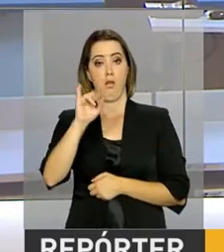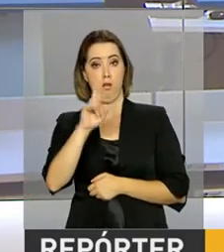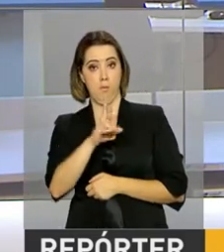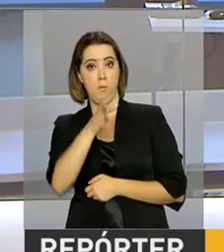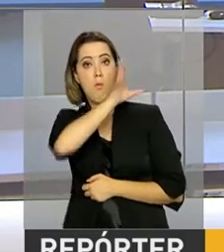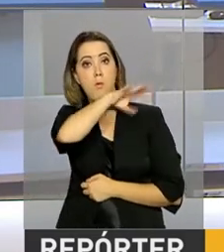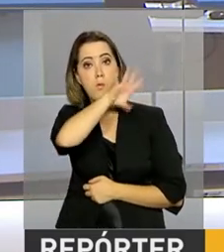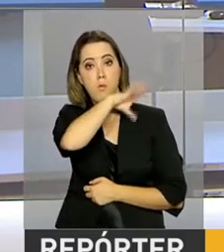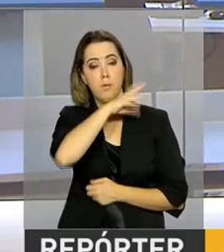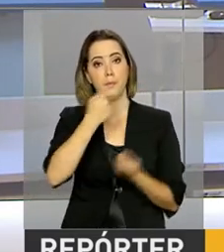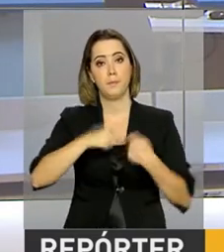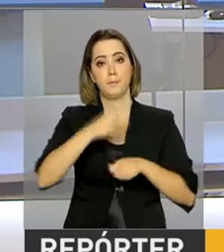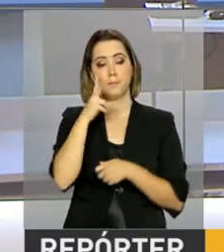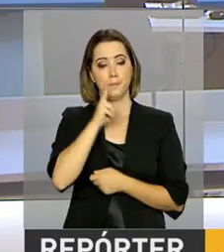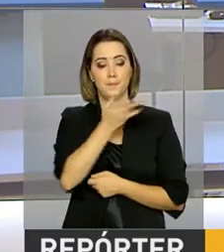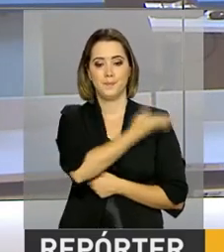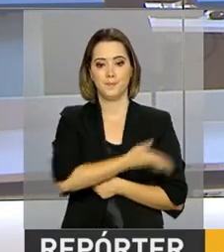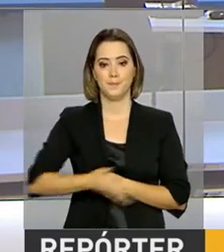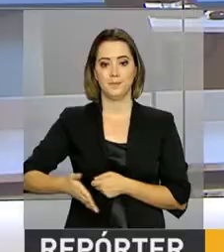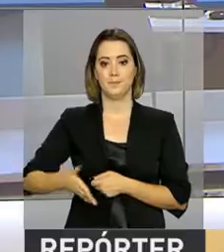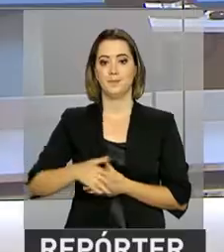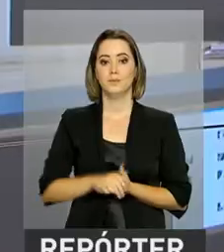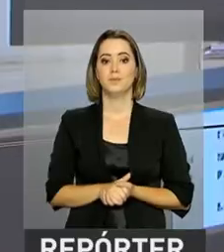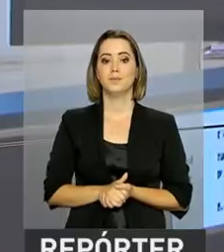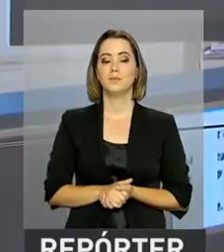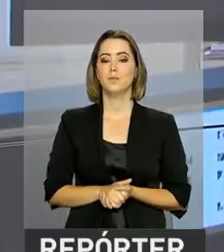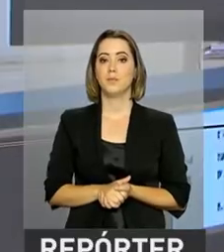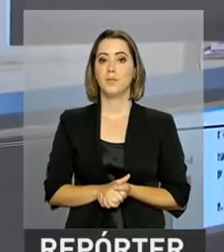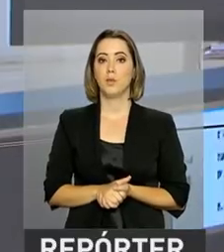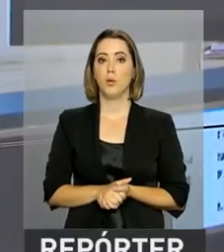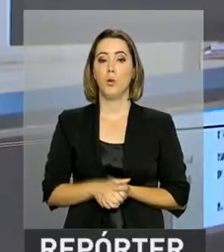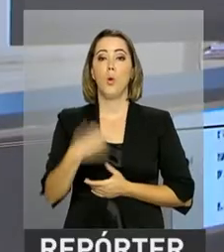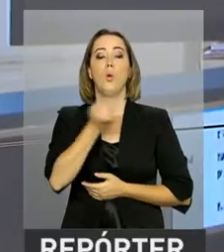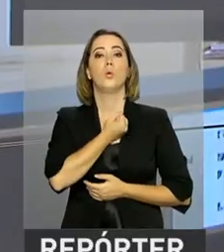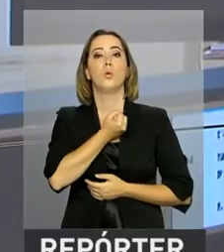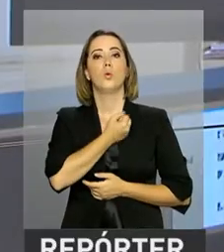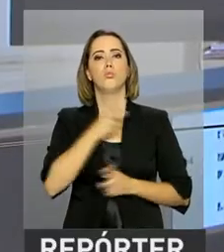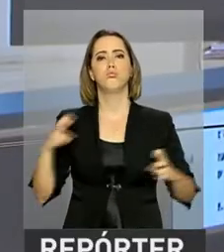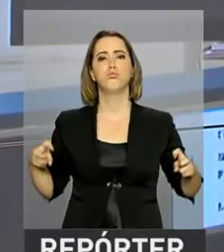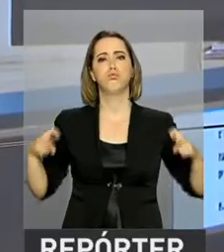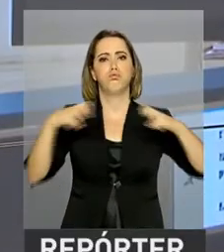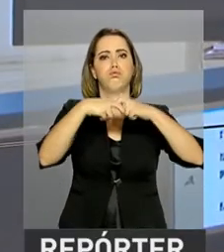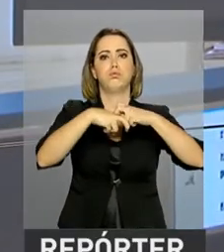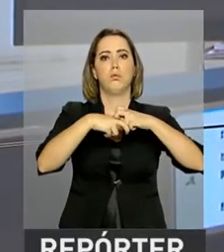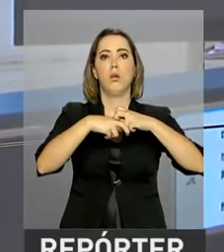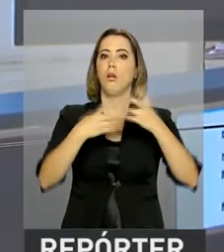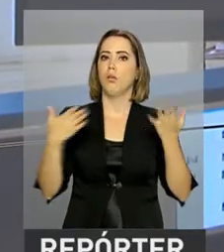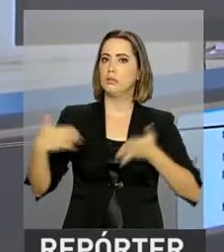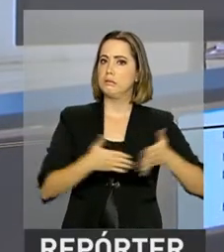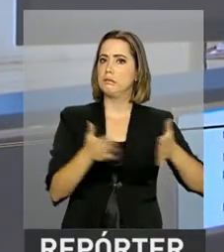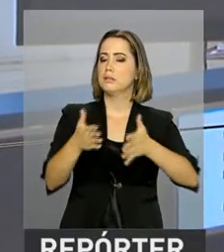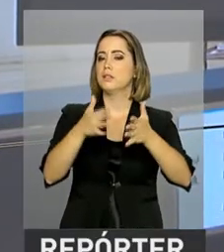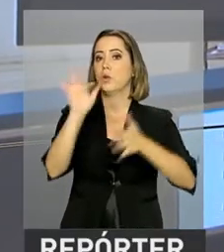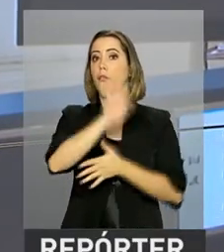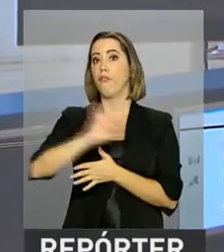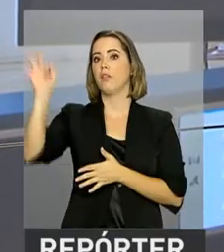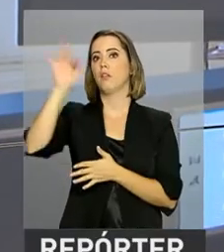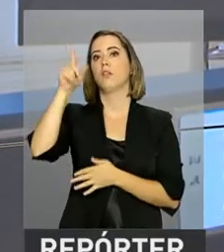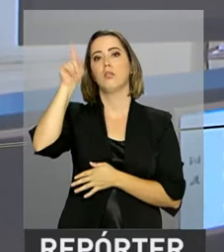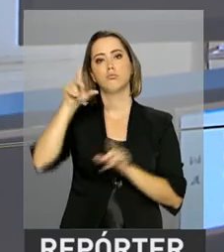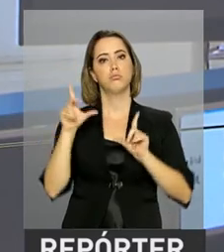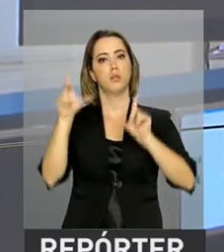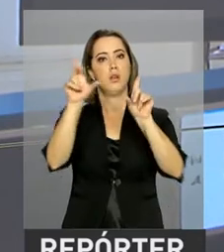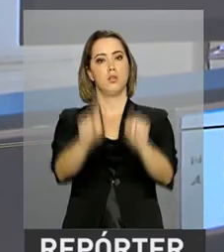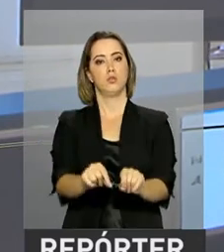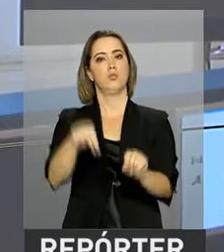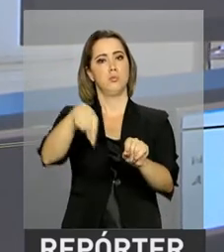que aparece aí na sua tela o número de acidentes graves nas rodovias federais diminuiu durante o carnaval